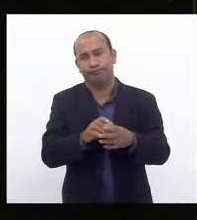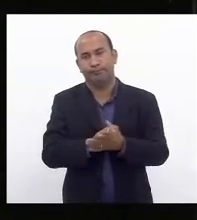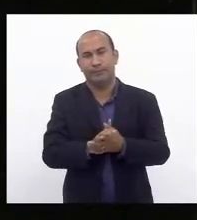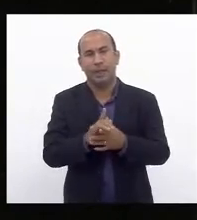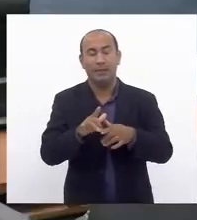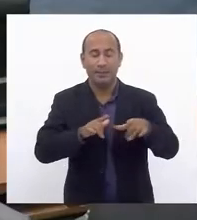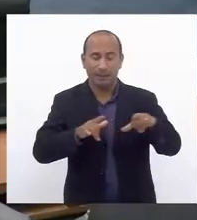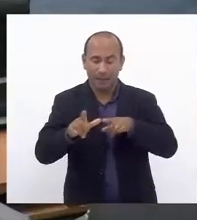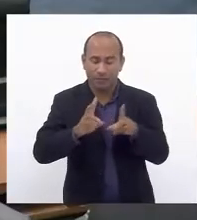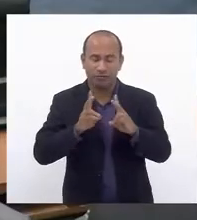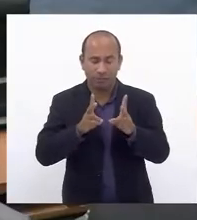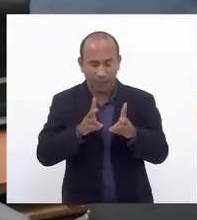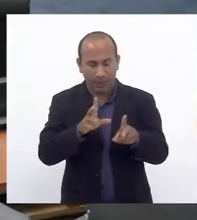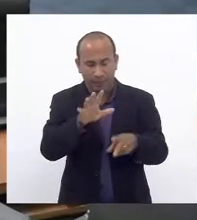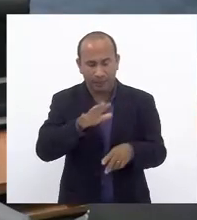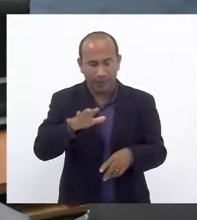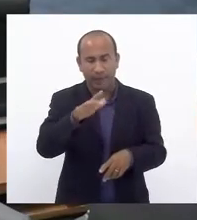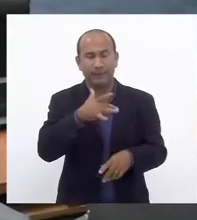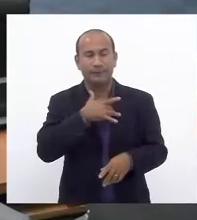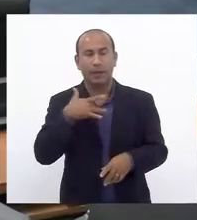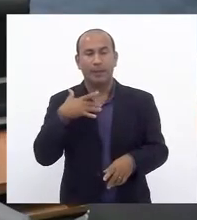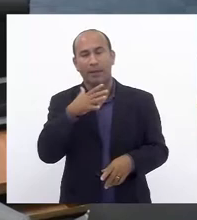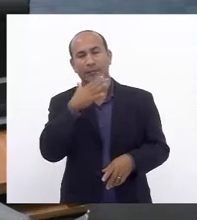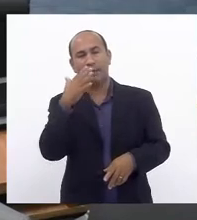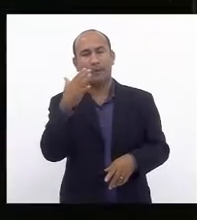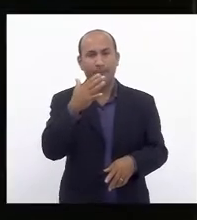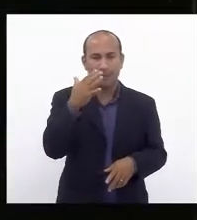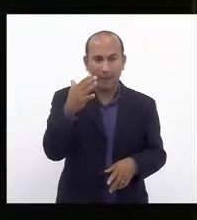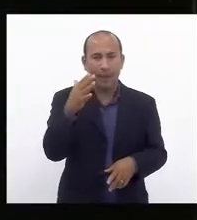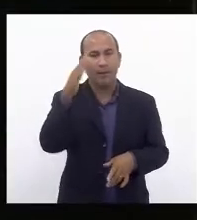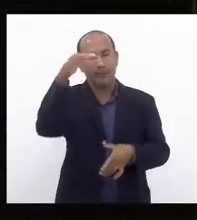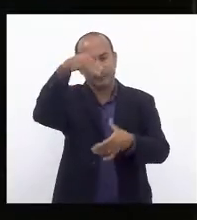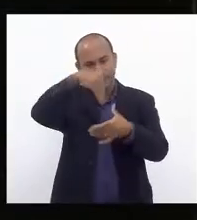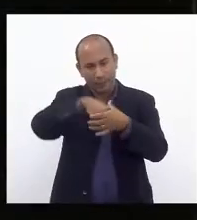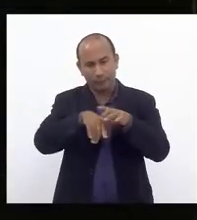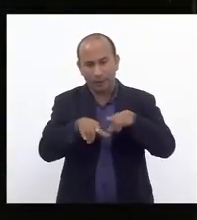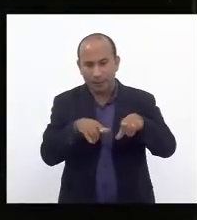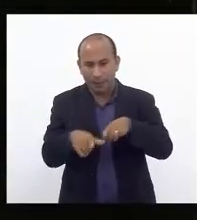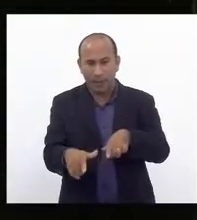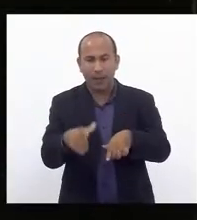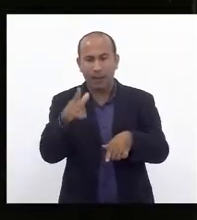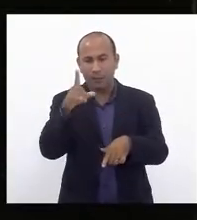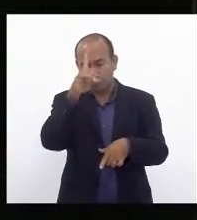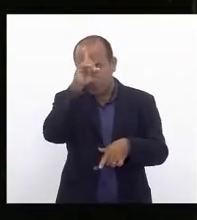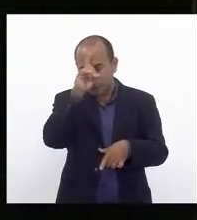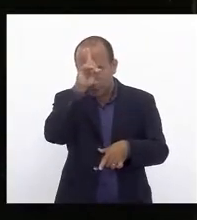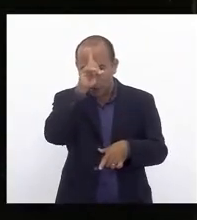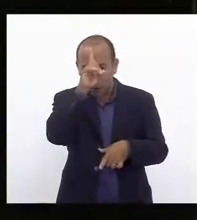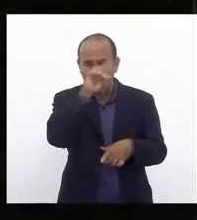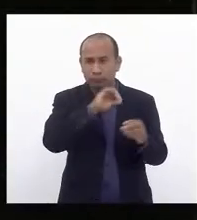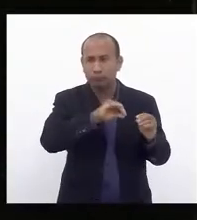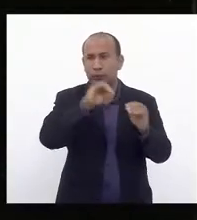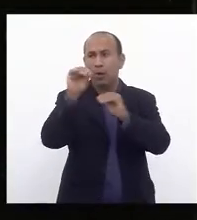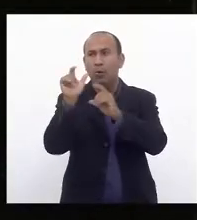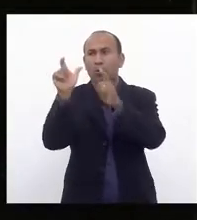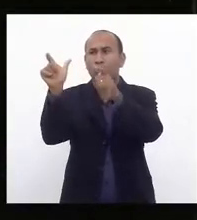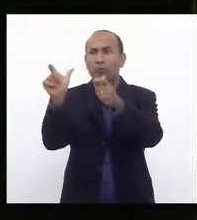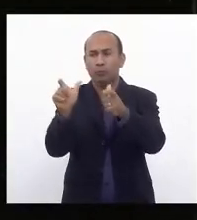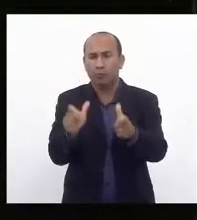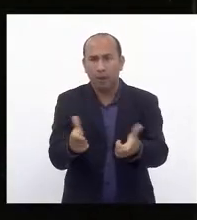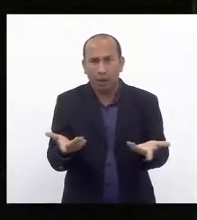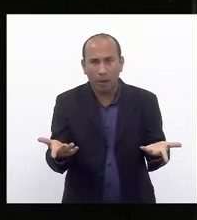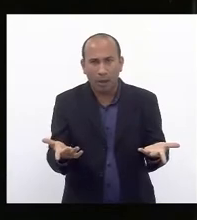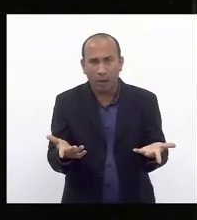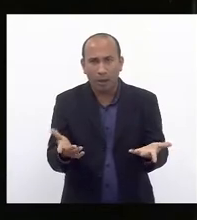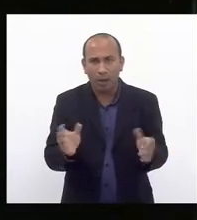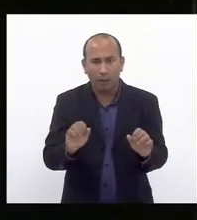trabalha o tempo todo na área da saúde, passa mal no seu hospital, tem que ser levado para uma unidade